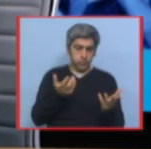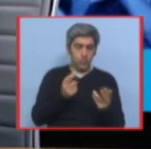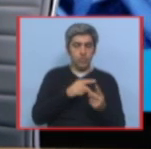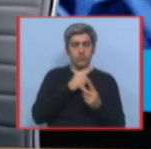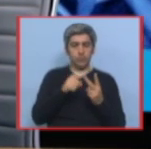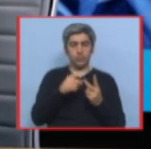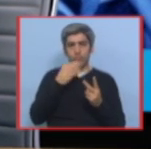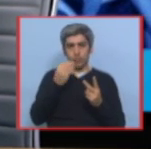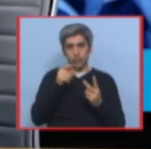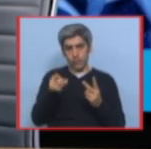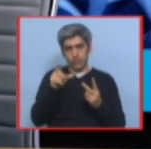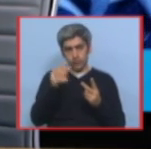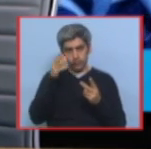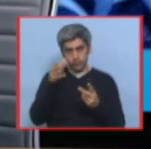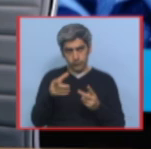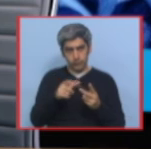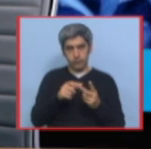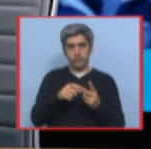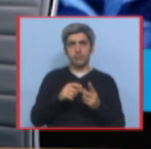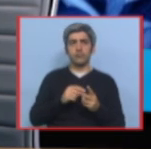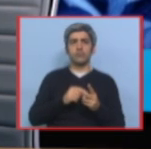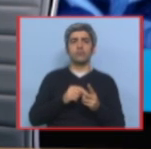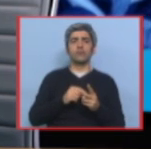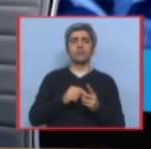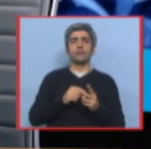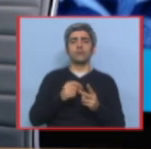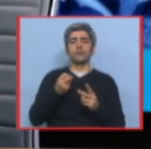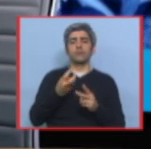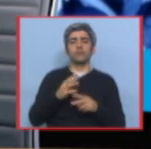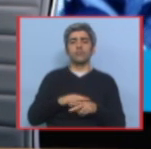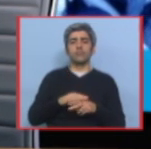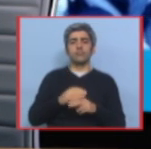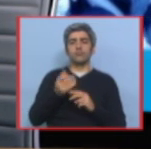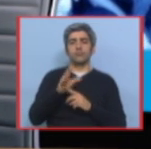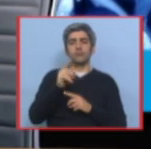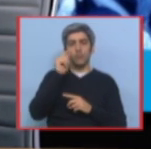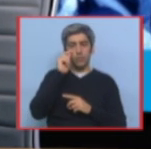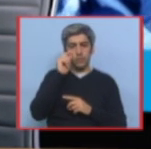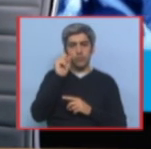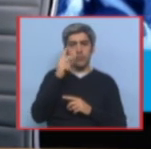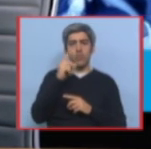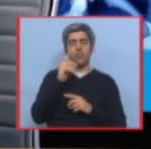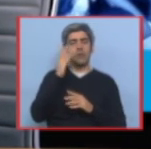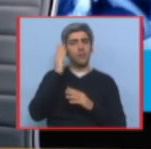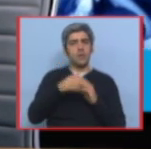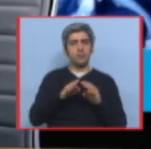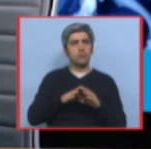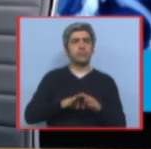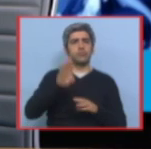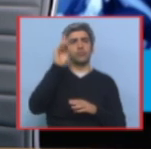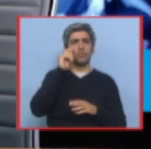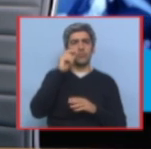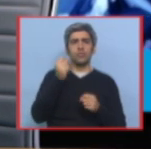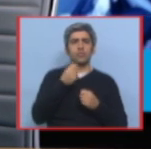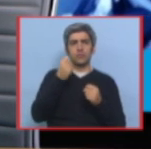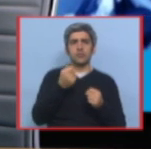aos jovens, que por diversas razões, nomeadamente o turismo e a explosão do turismo, não conseguem